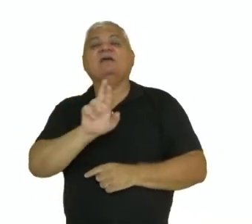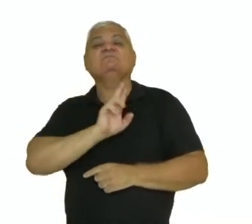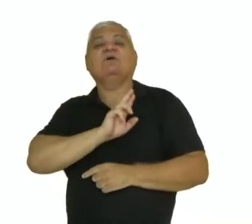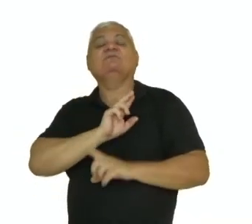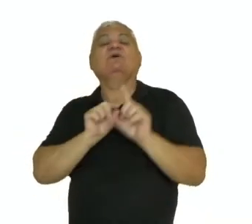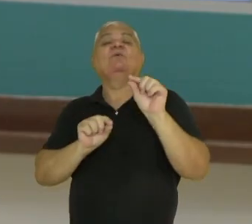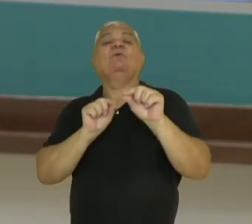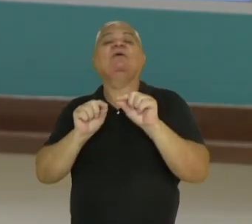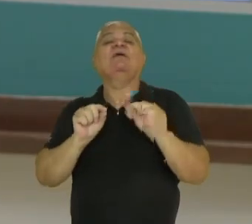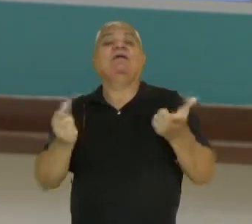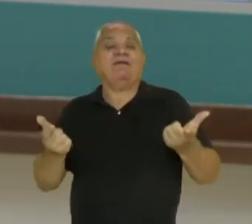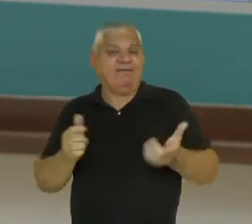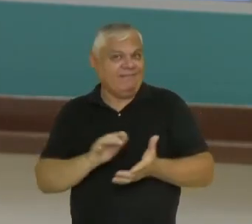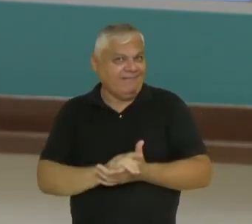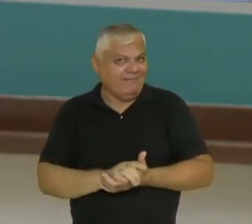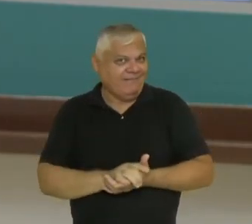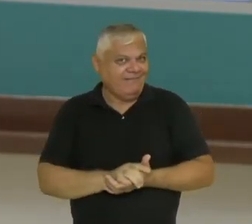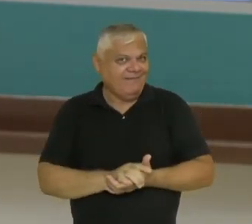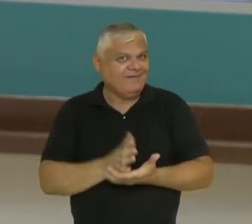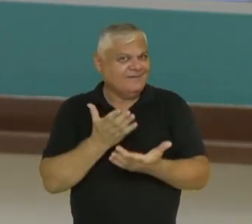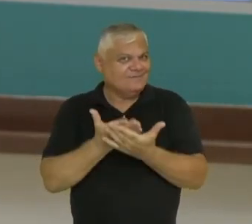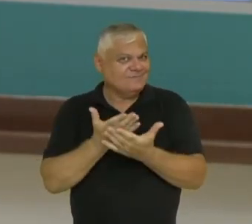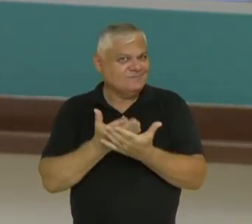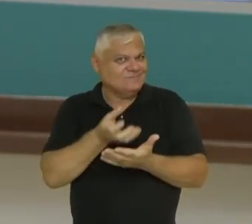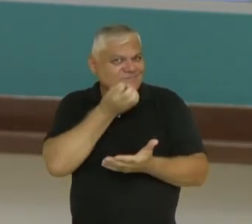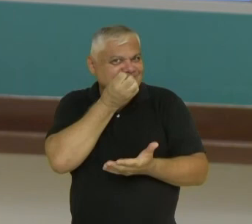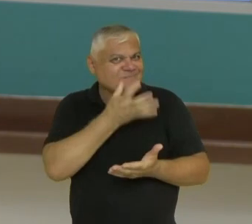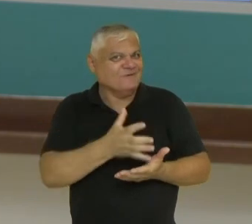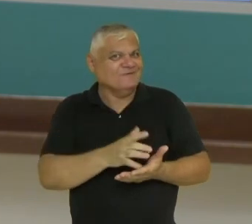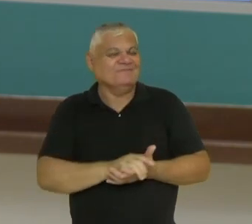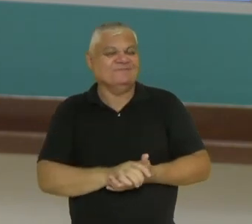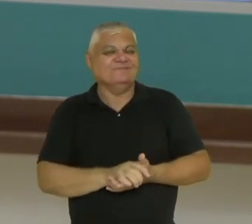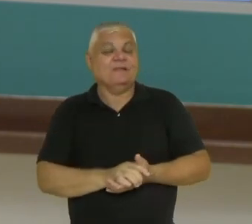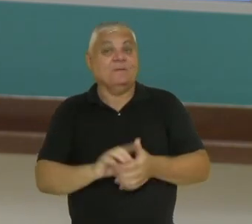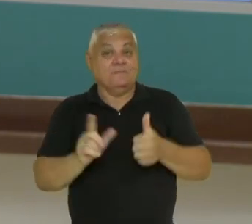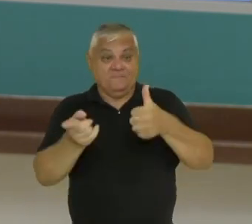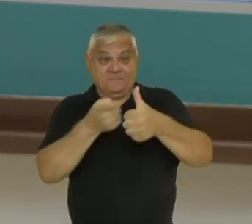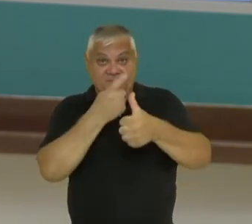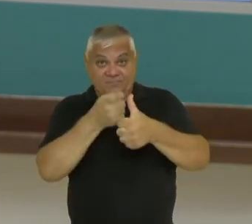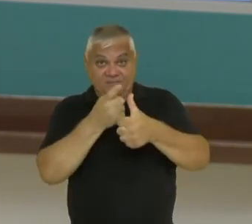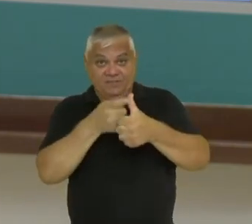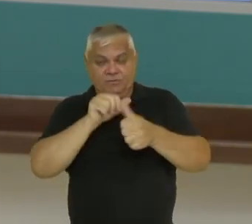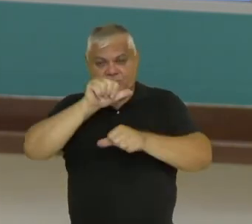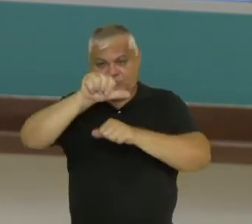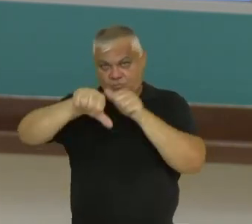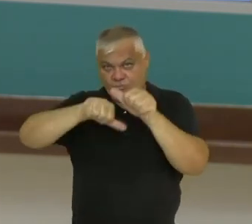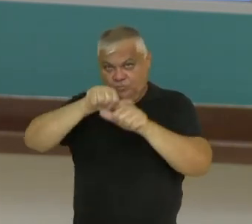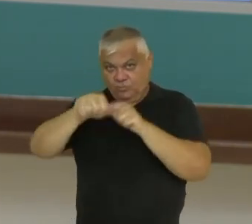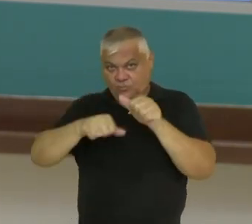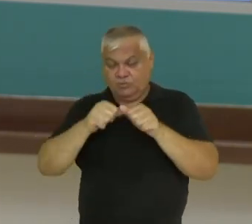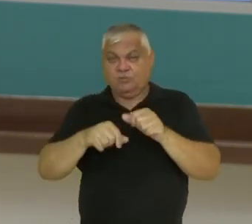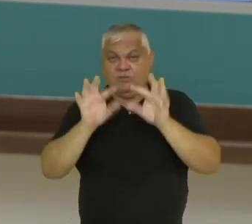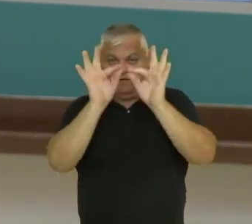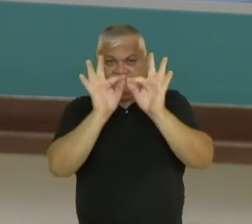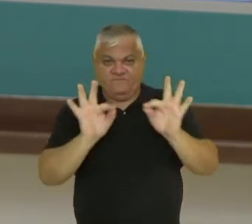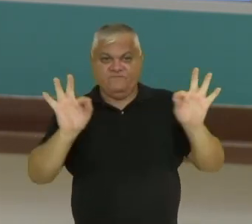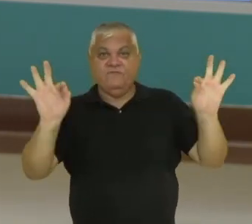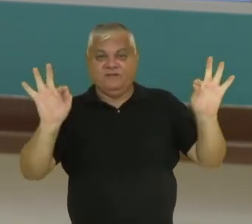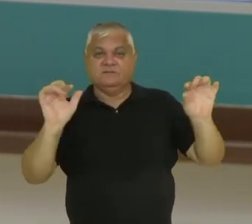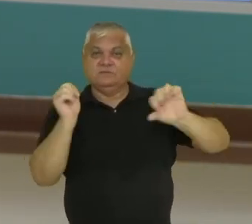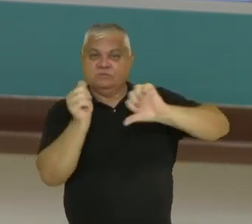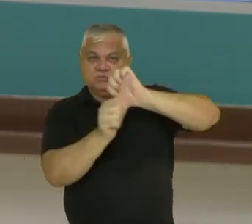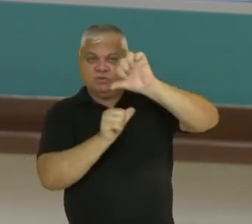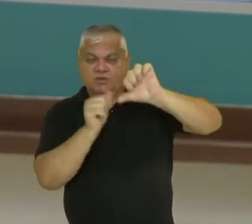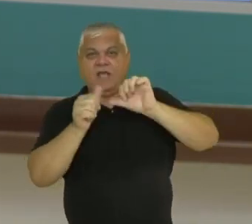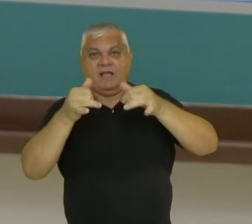pode chegar a partir dessa atividade e bons estudos. Então, a ideia primeiro é transformar o enunciado da tela anterior numa